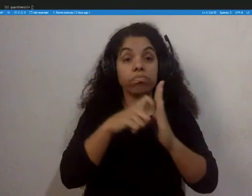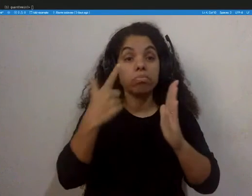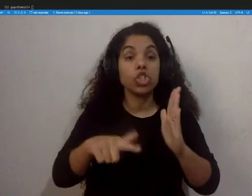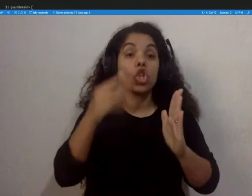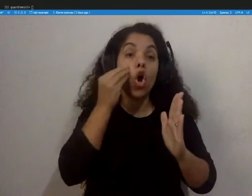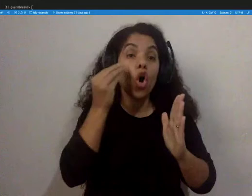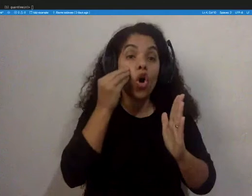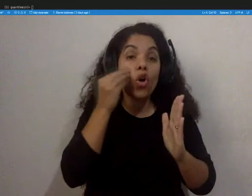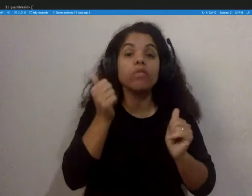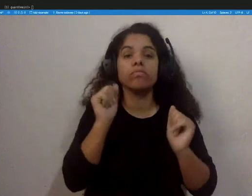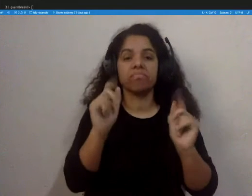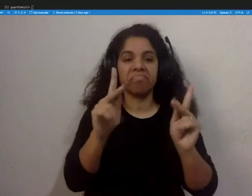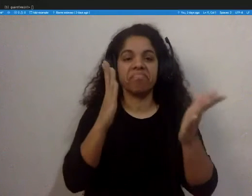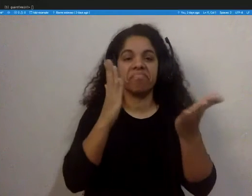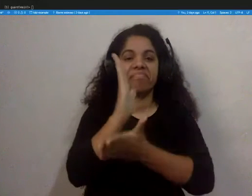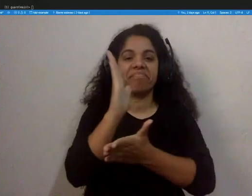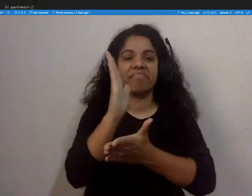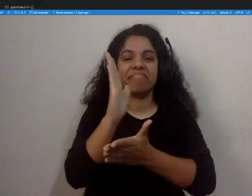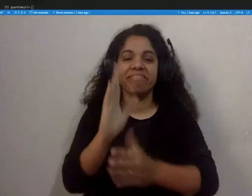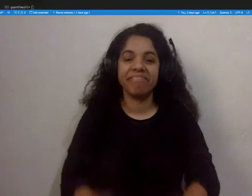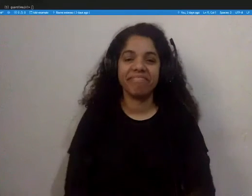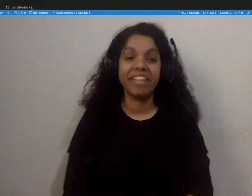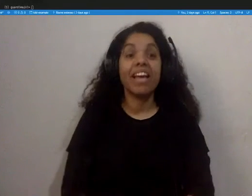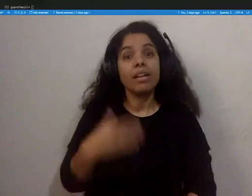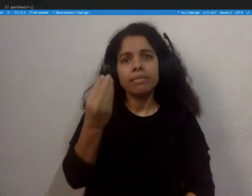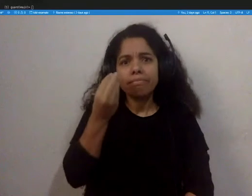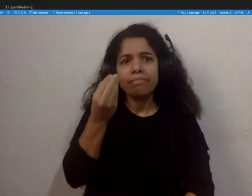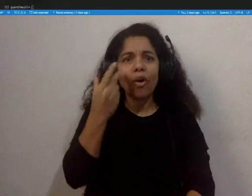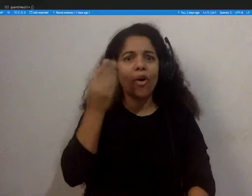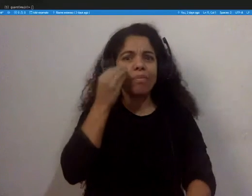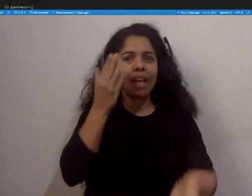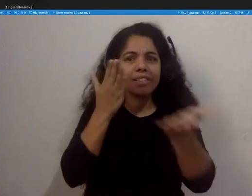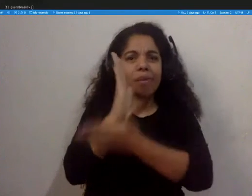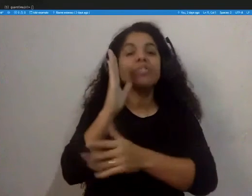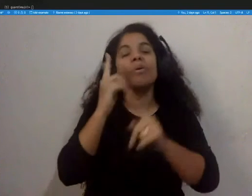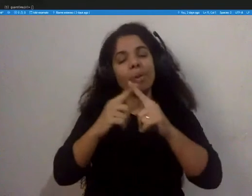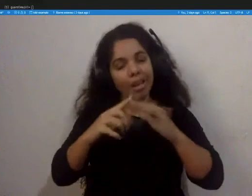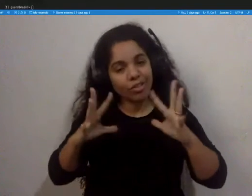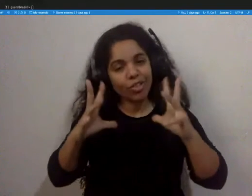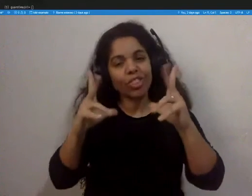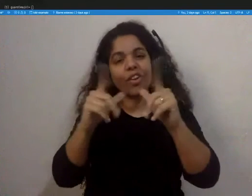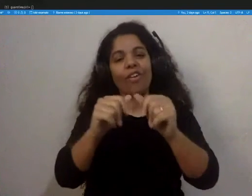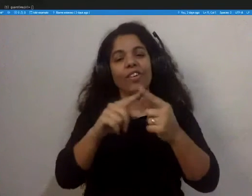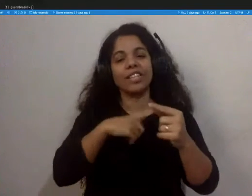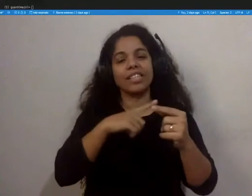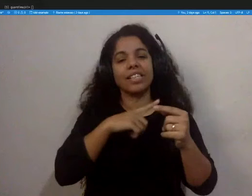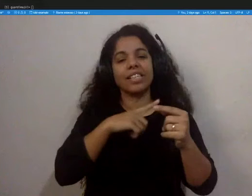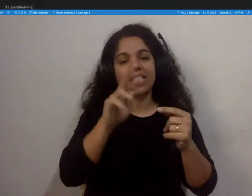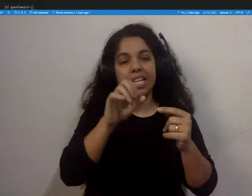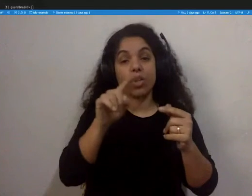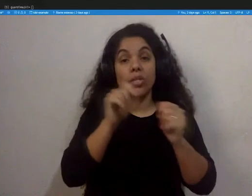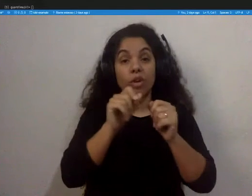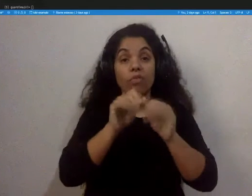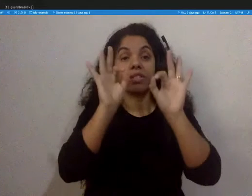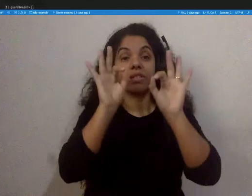novo, vai ver que o teste passou. Poxa, por que o teste passou? Porque agora todas as asserções que eu fiz, elas já